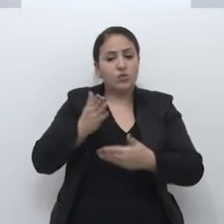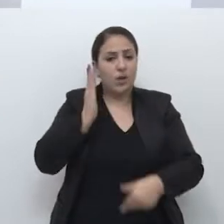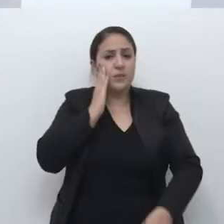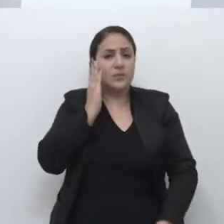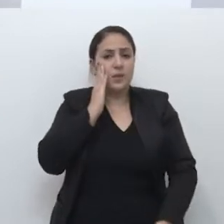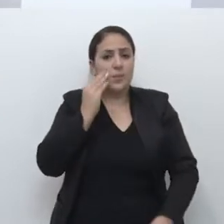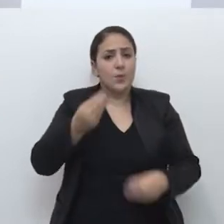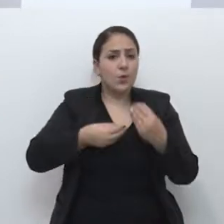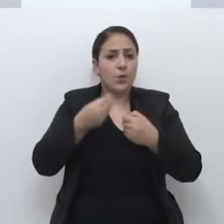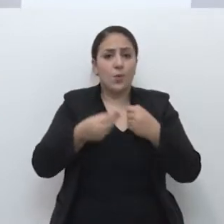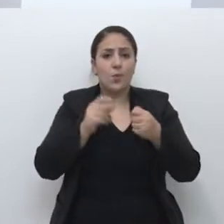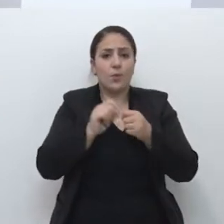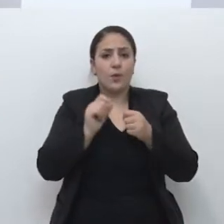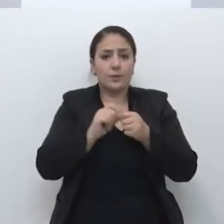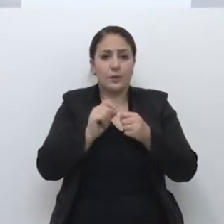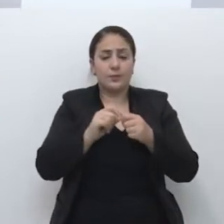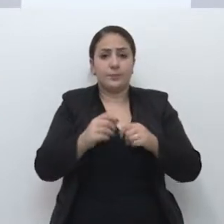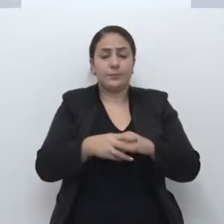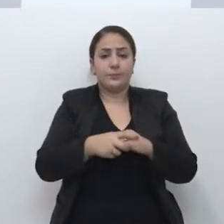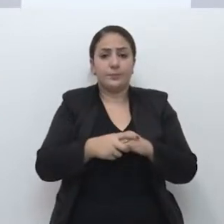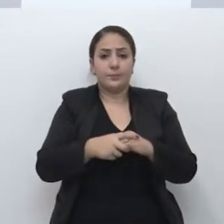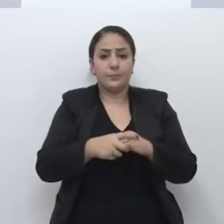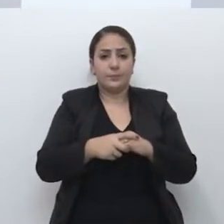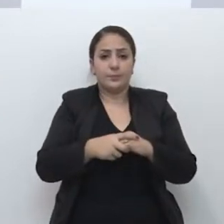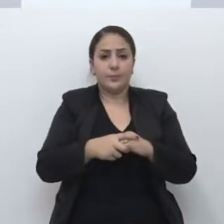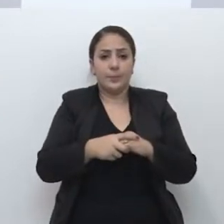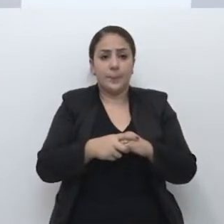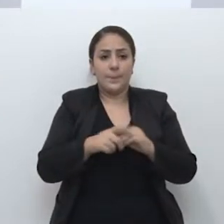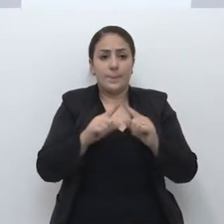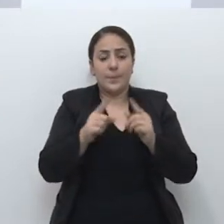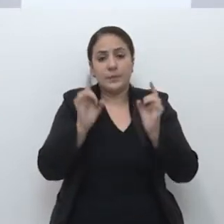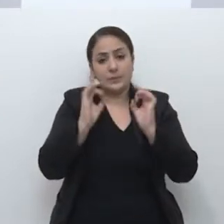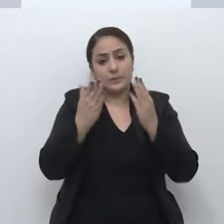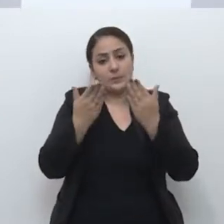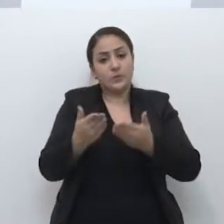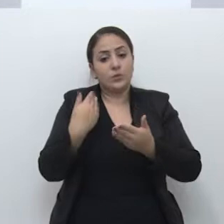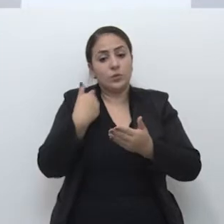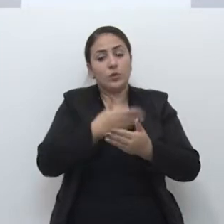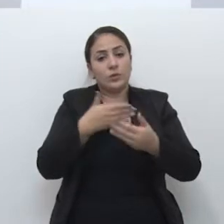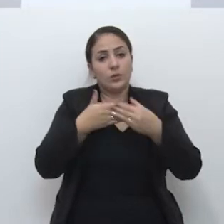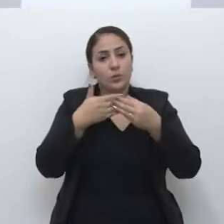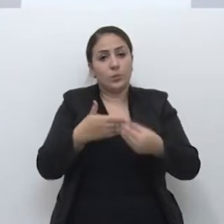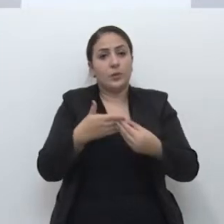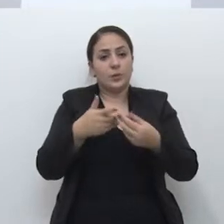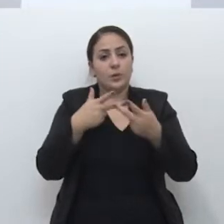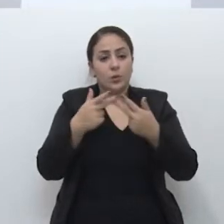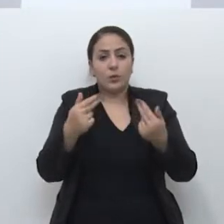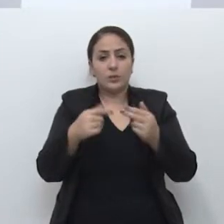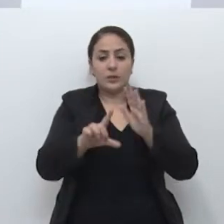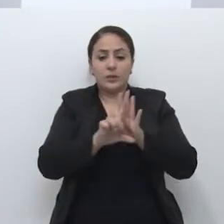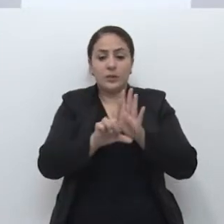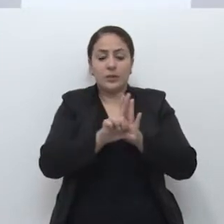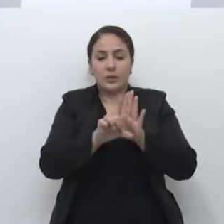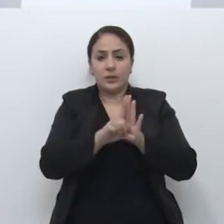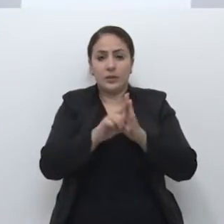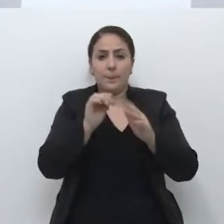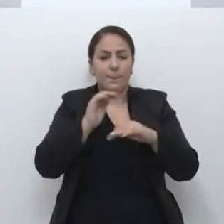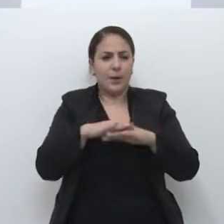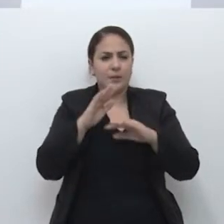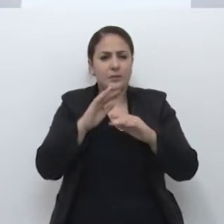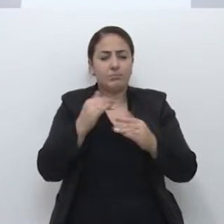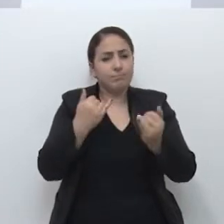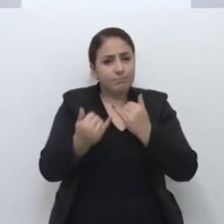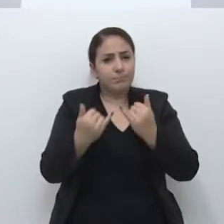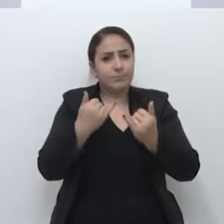sabe que procedimento precisa tomar. Mas especificamente nós estamos acompanhando uma tramitação de uma legislação